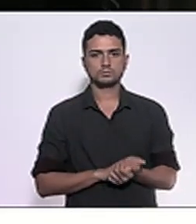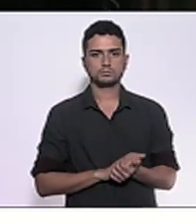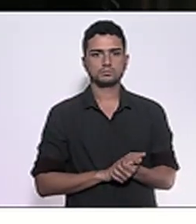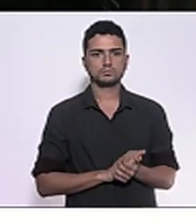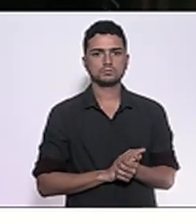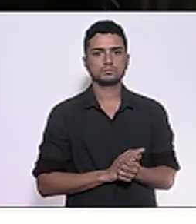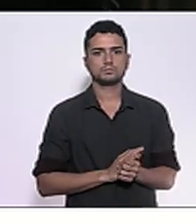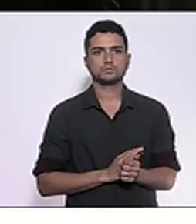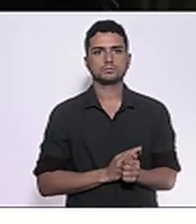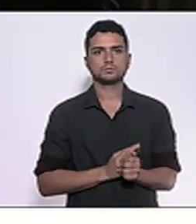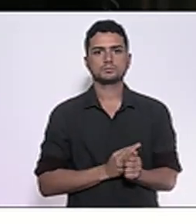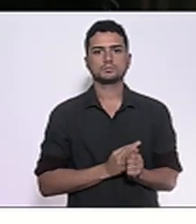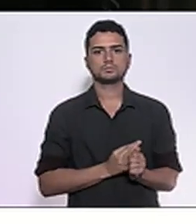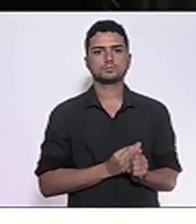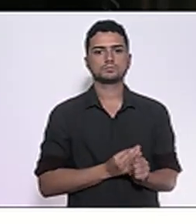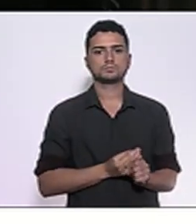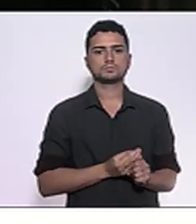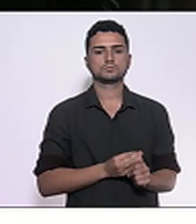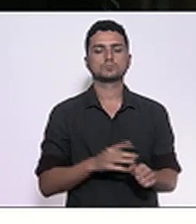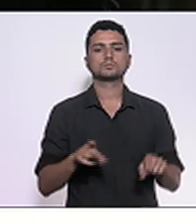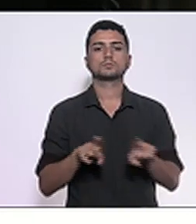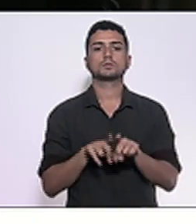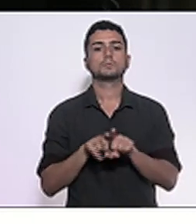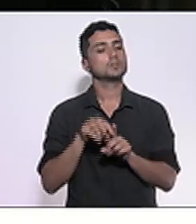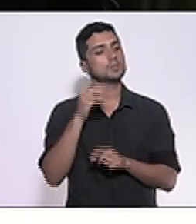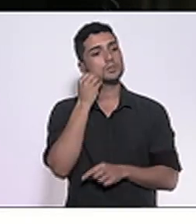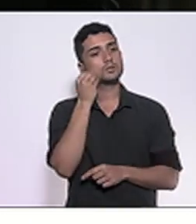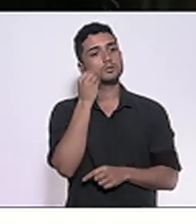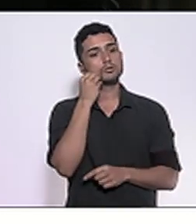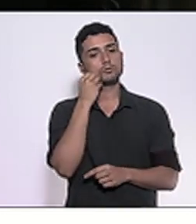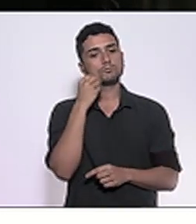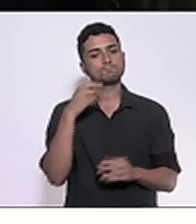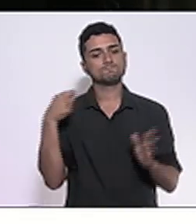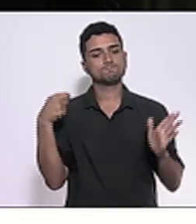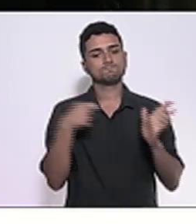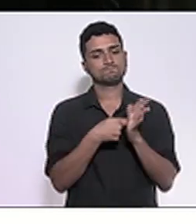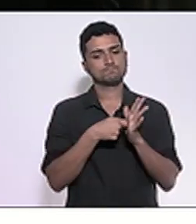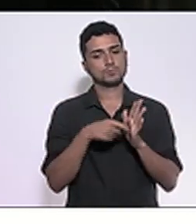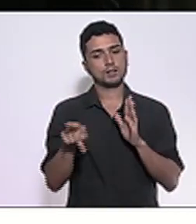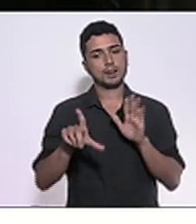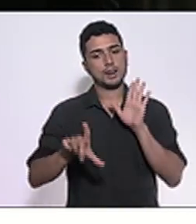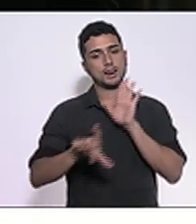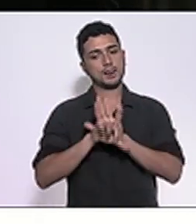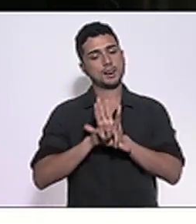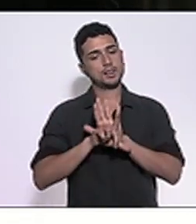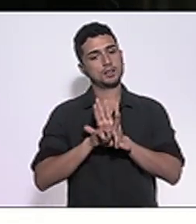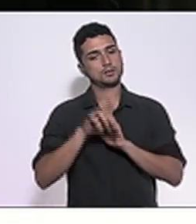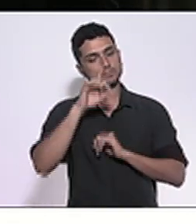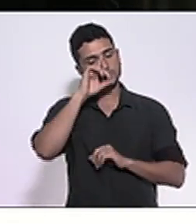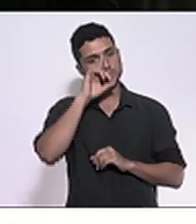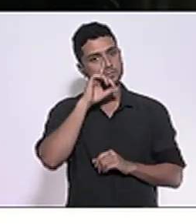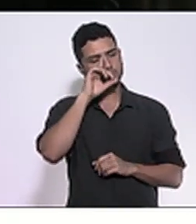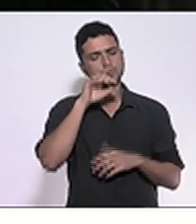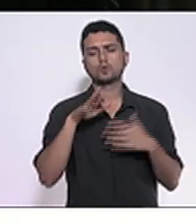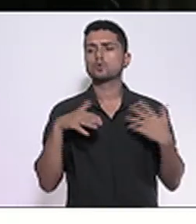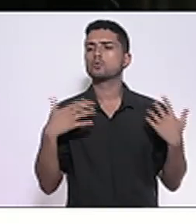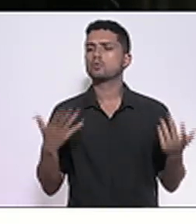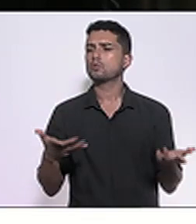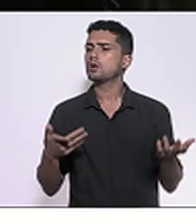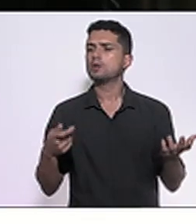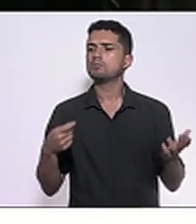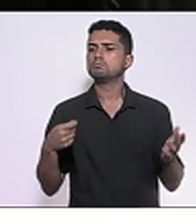conceito, tentar uma penalização. Né? Porque eu Qual seria essa penalização,